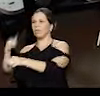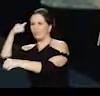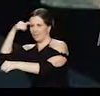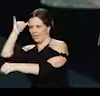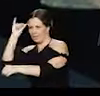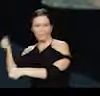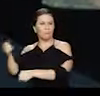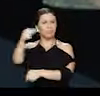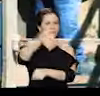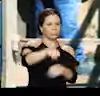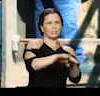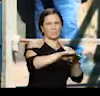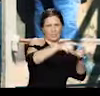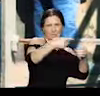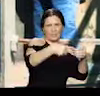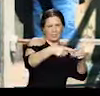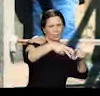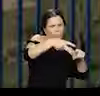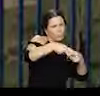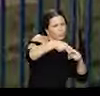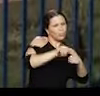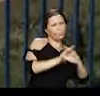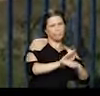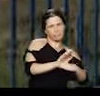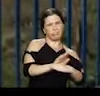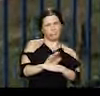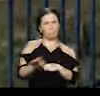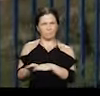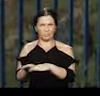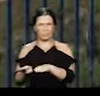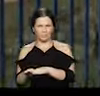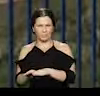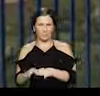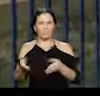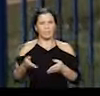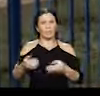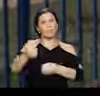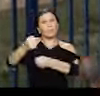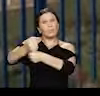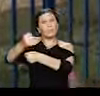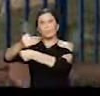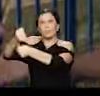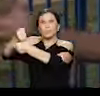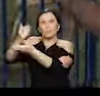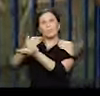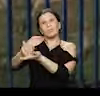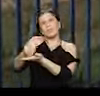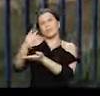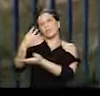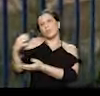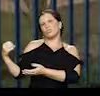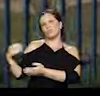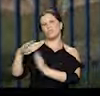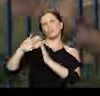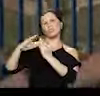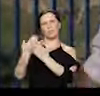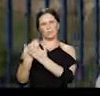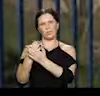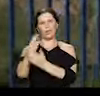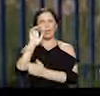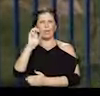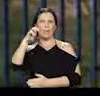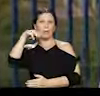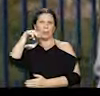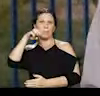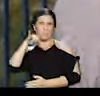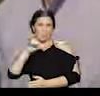e reparos nos últimos meses. E já está em andamento a construção de 3 novas escolas municipais de